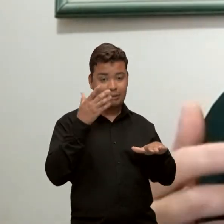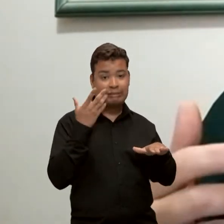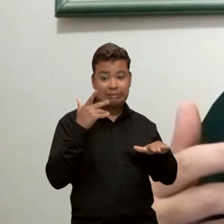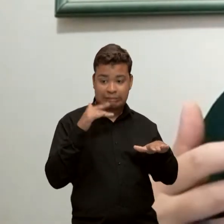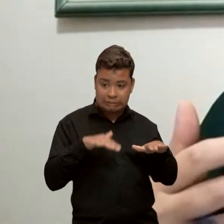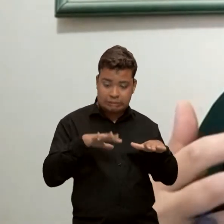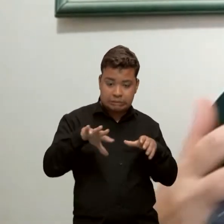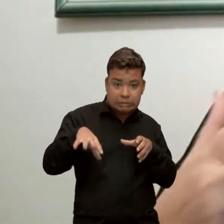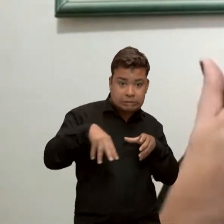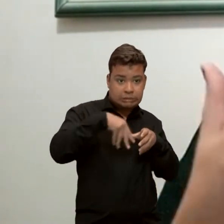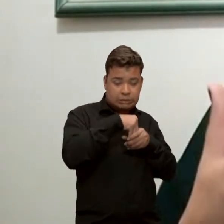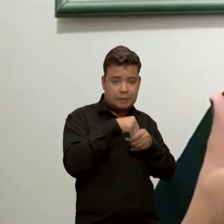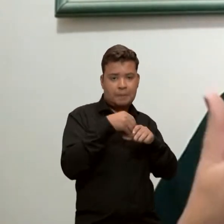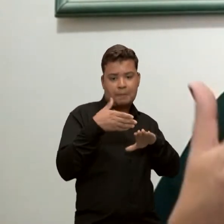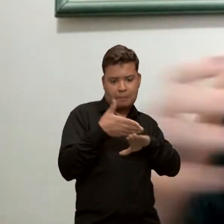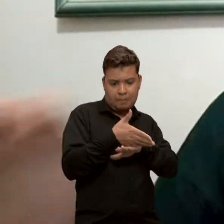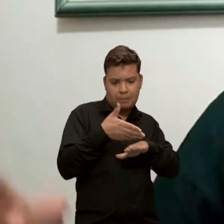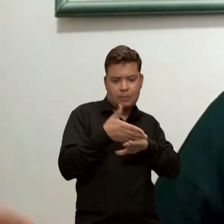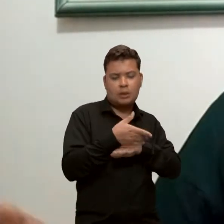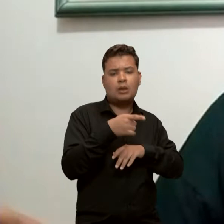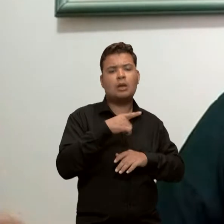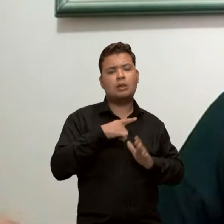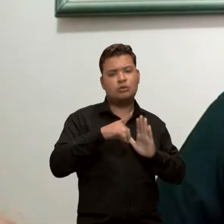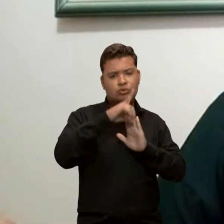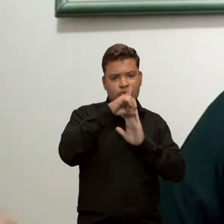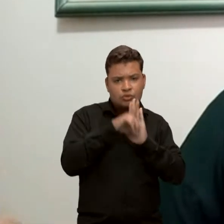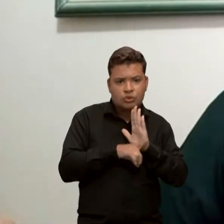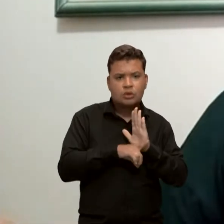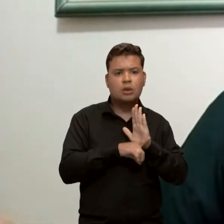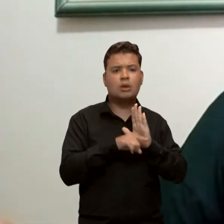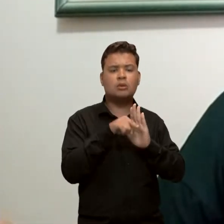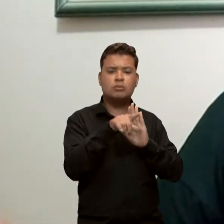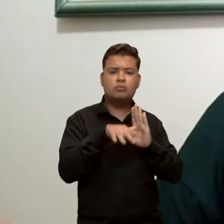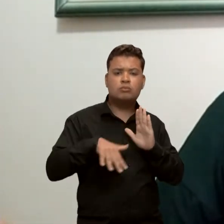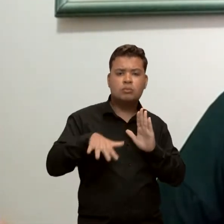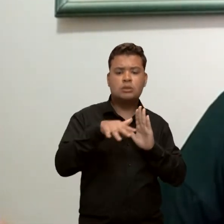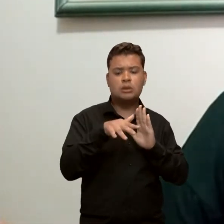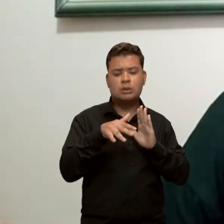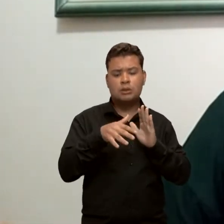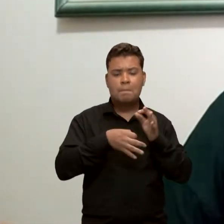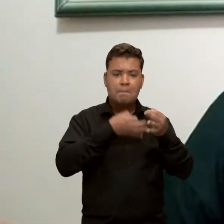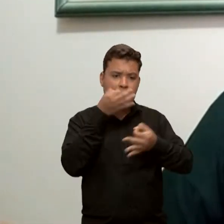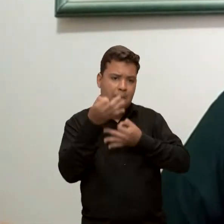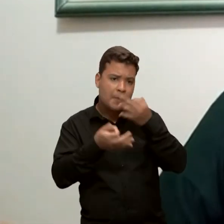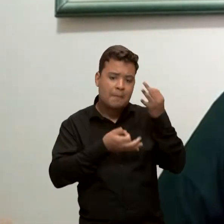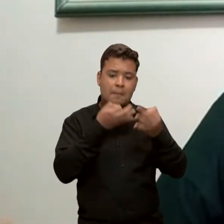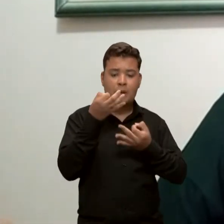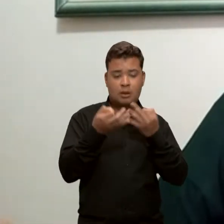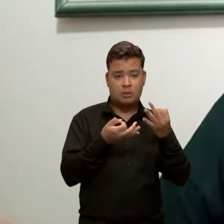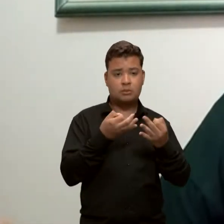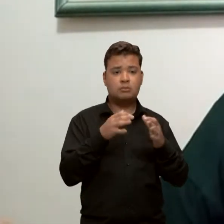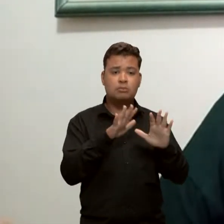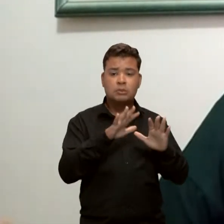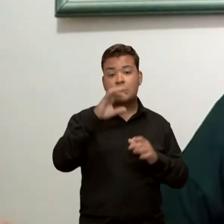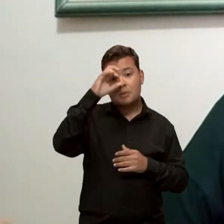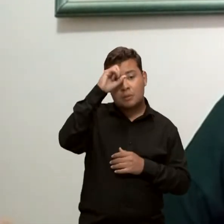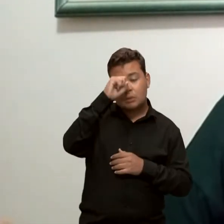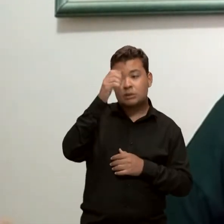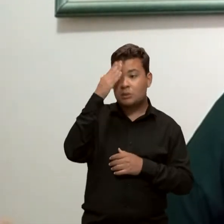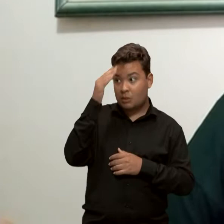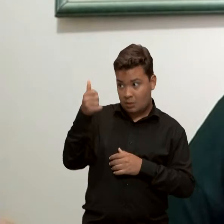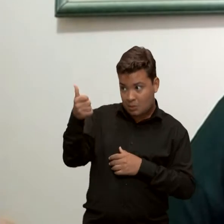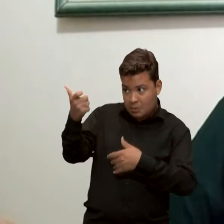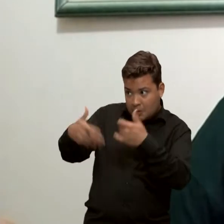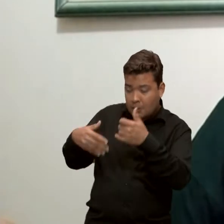essa criança, ela tem direito e espaço de expor suas ideias, são desafiadas a esperar a sua vez, a respeitar a vez do